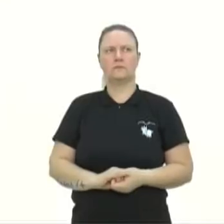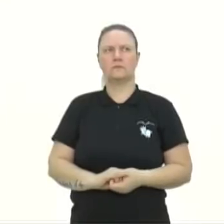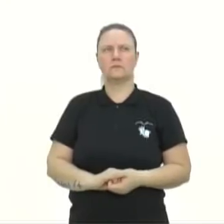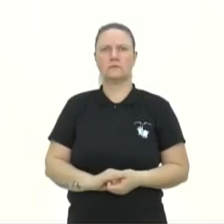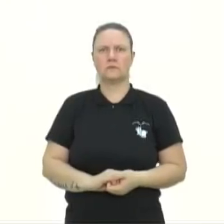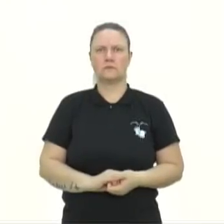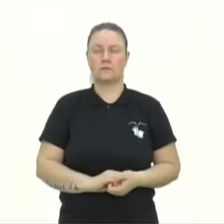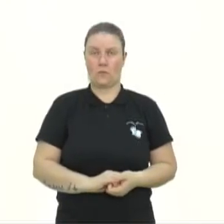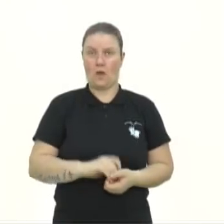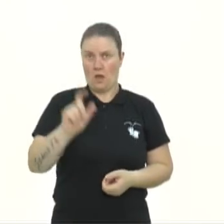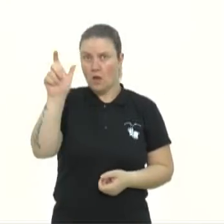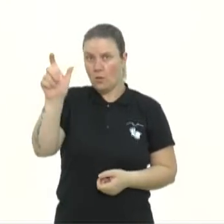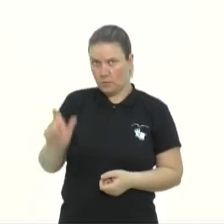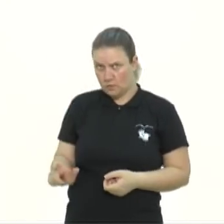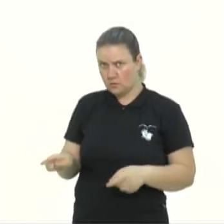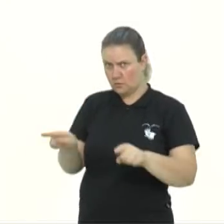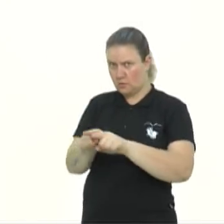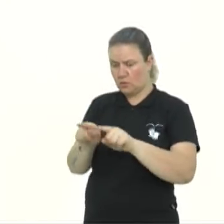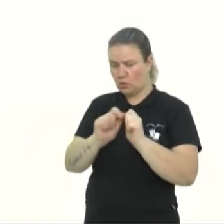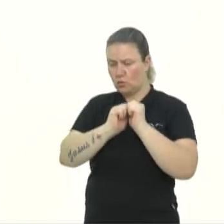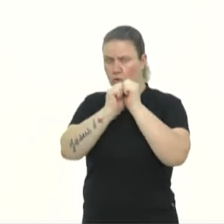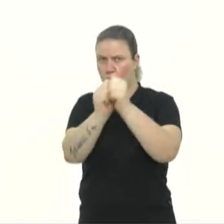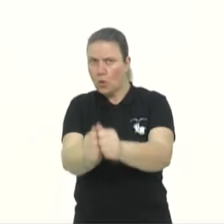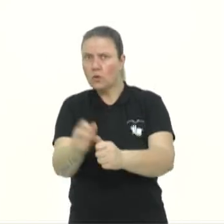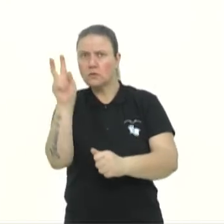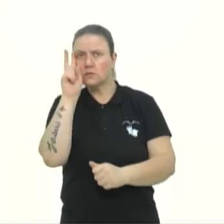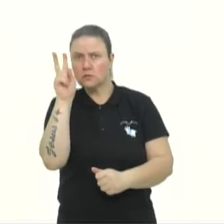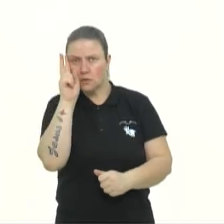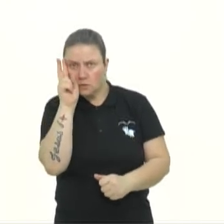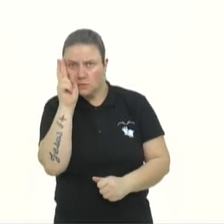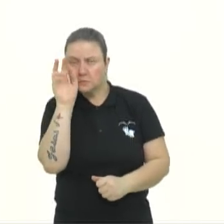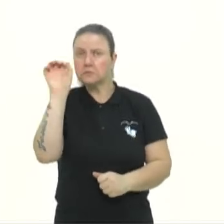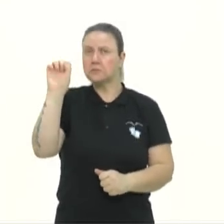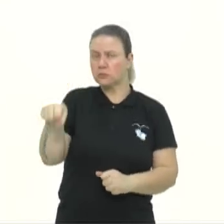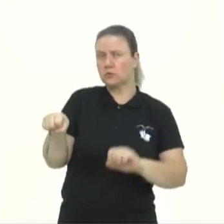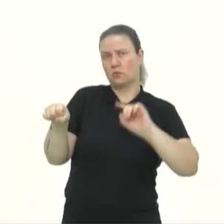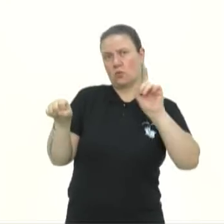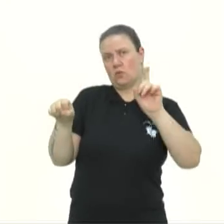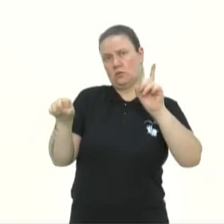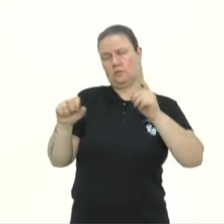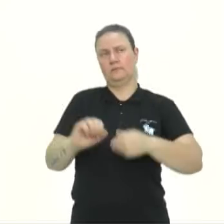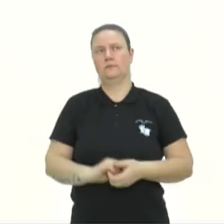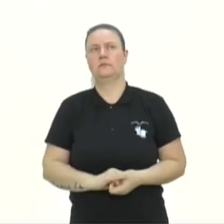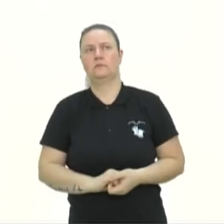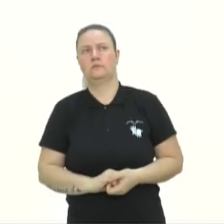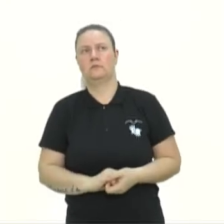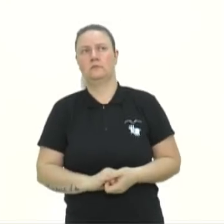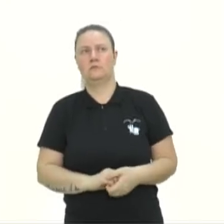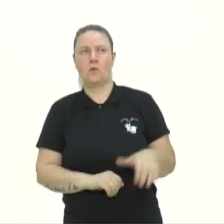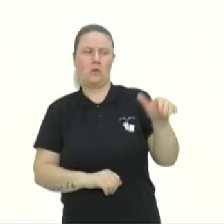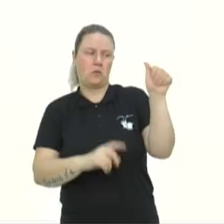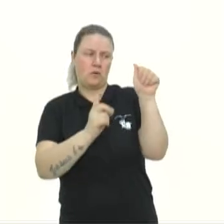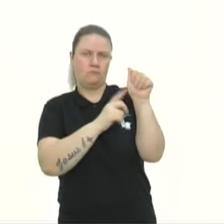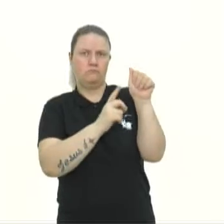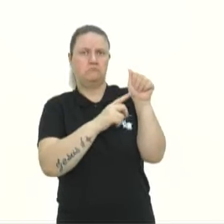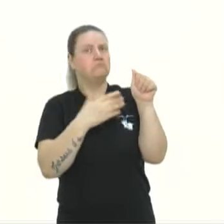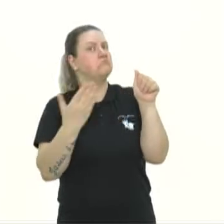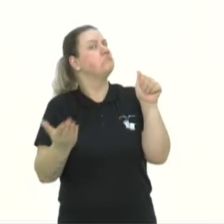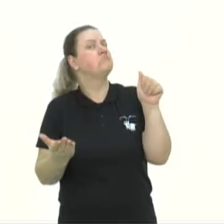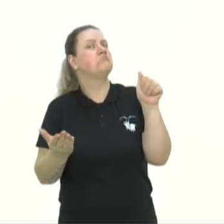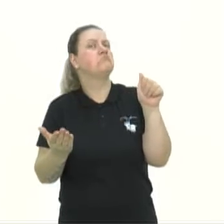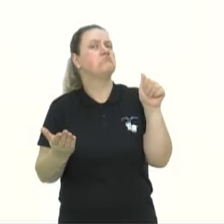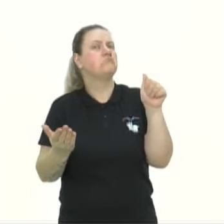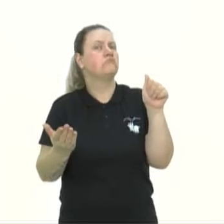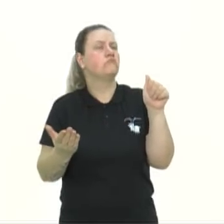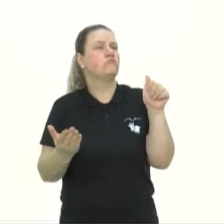Ele é personagem também da história? Ele participou como personagem? Não lembro, vocês lembram disso ter